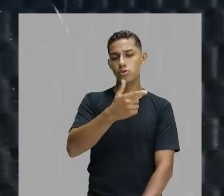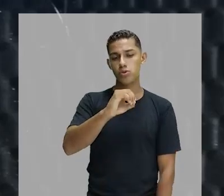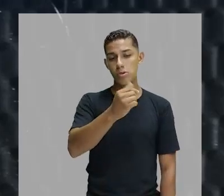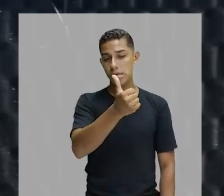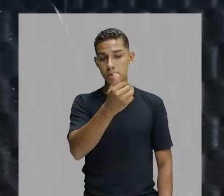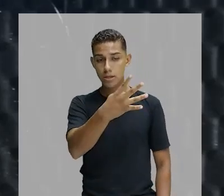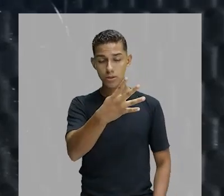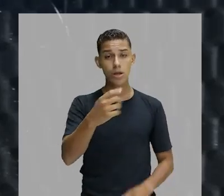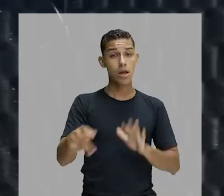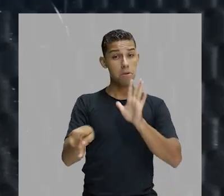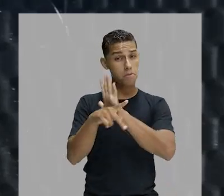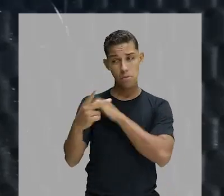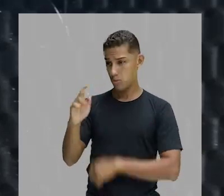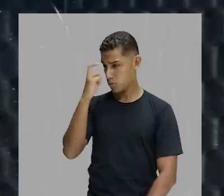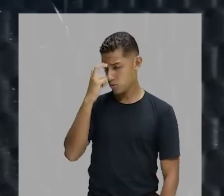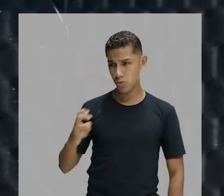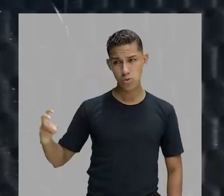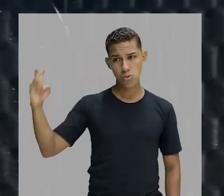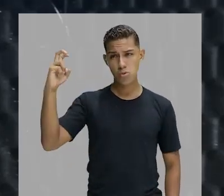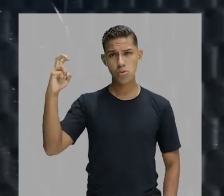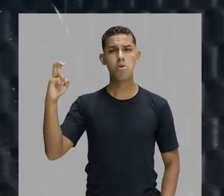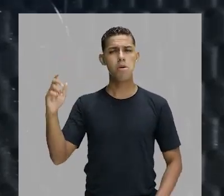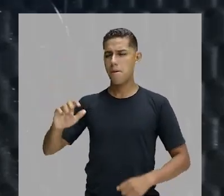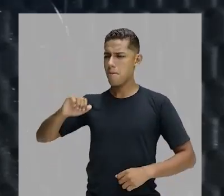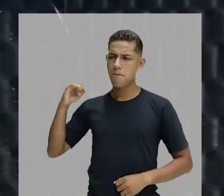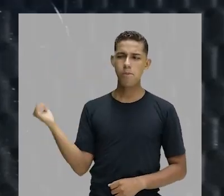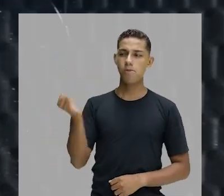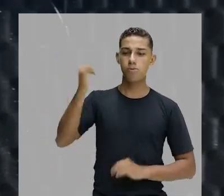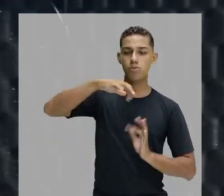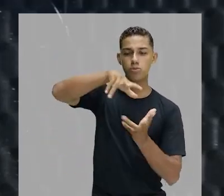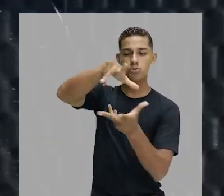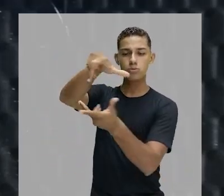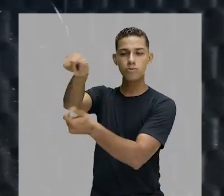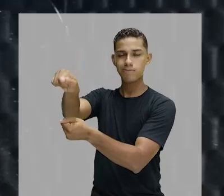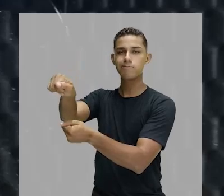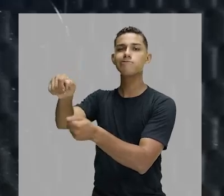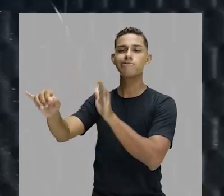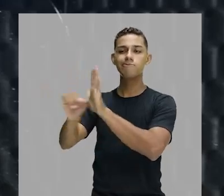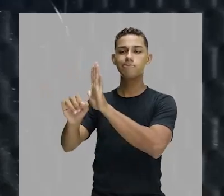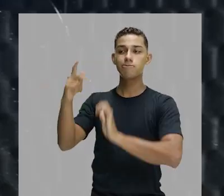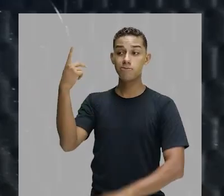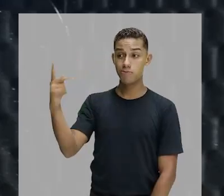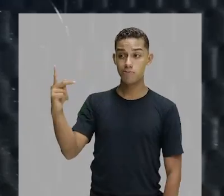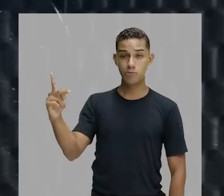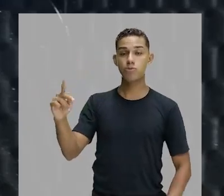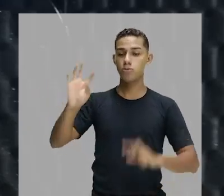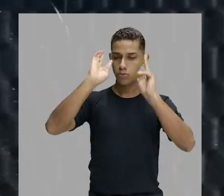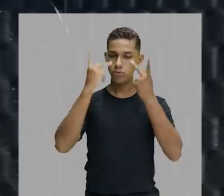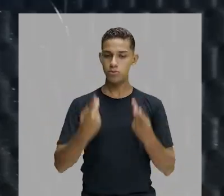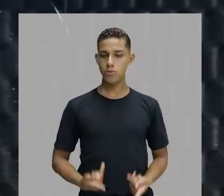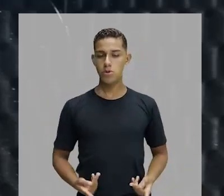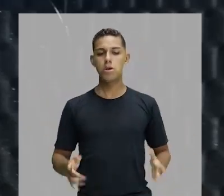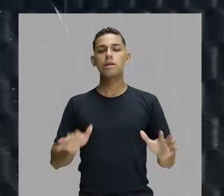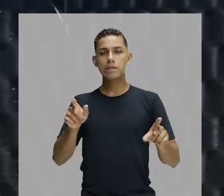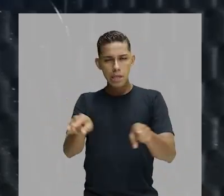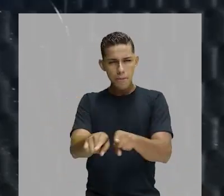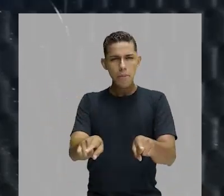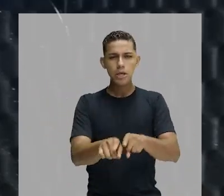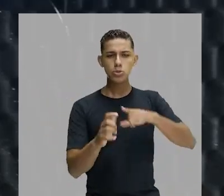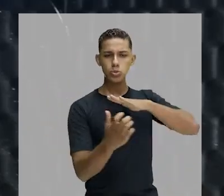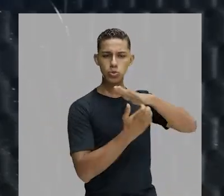teremos elementos da cultura africana que vão, inclusive, se fundir com elementos de outras culturas, com a